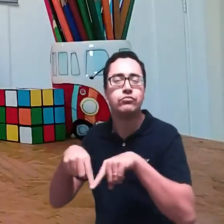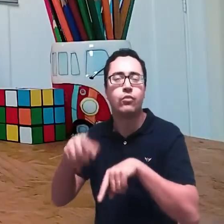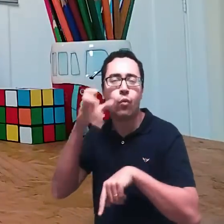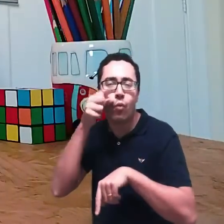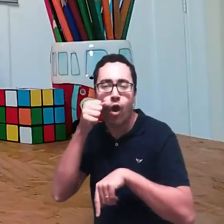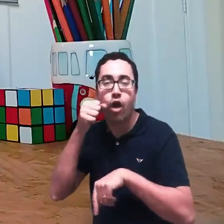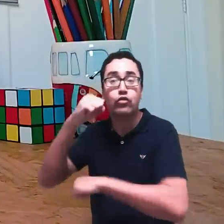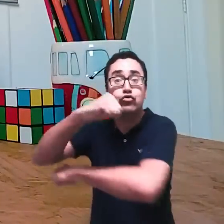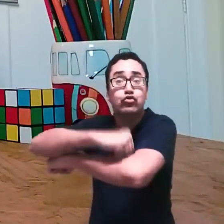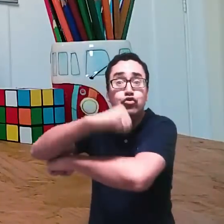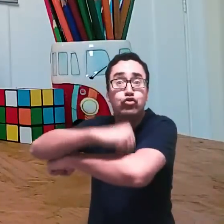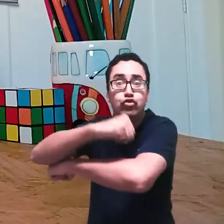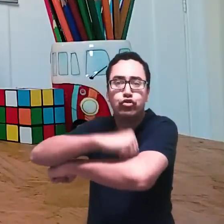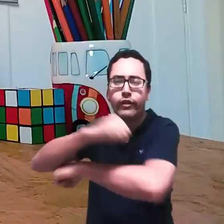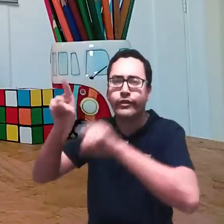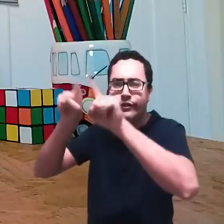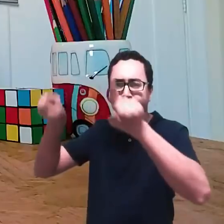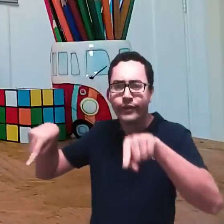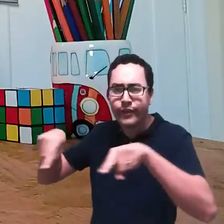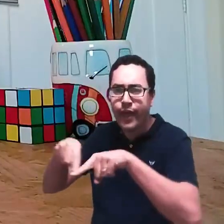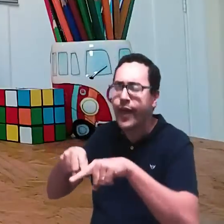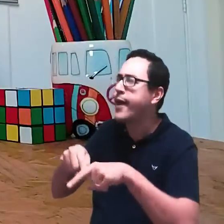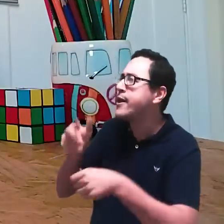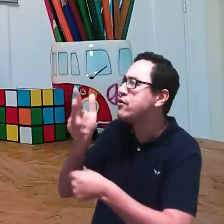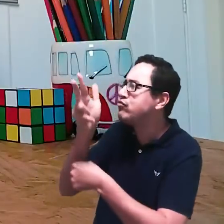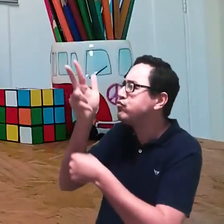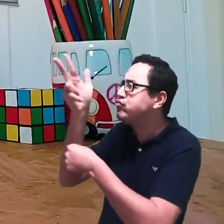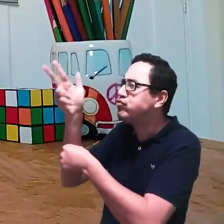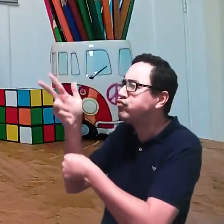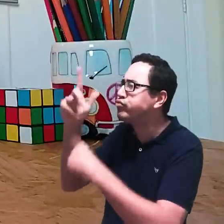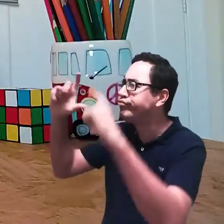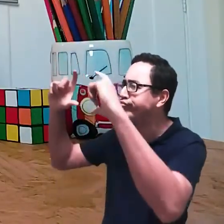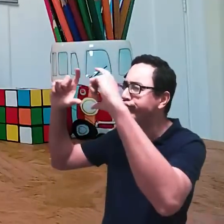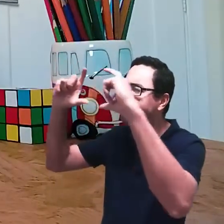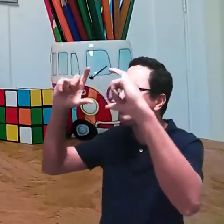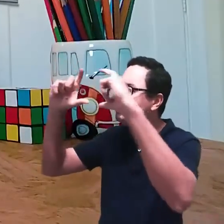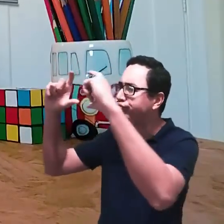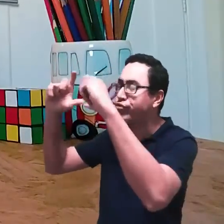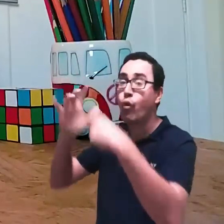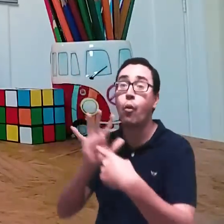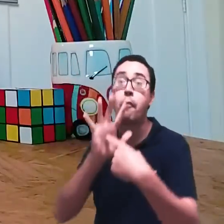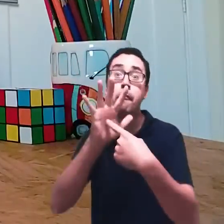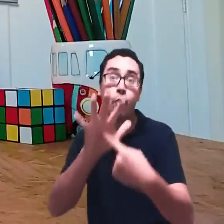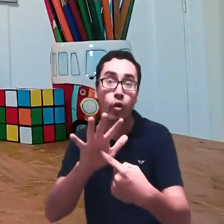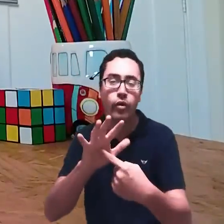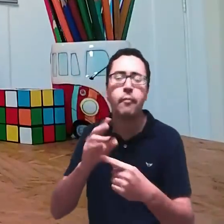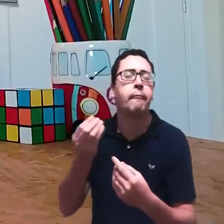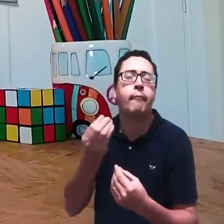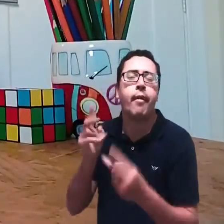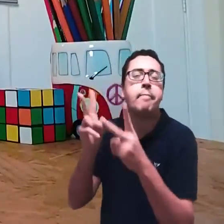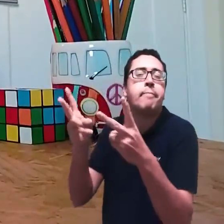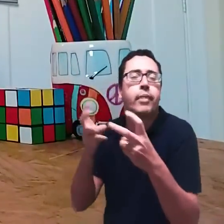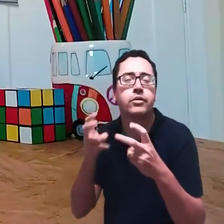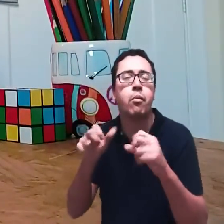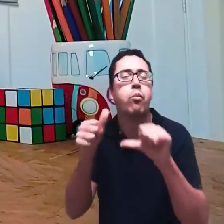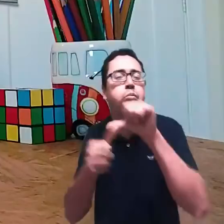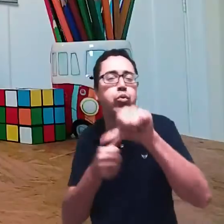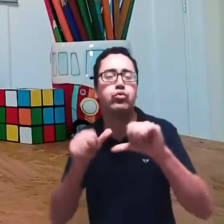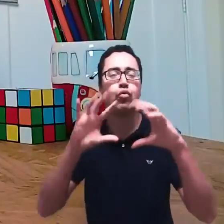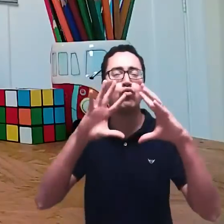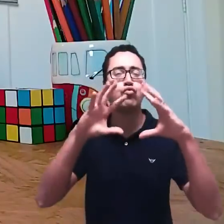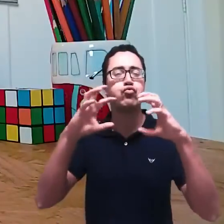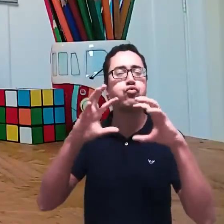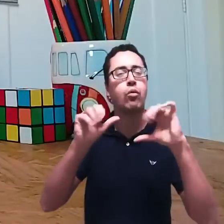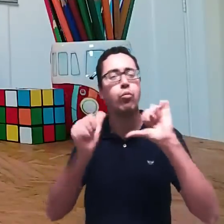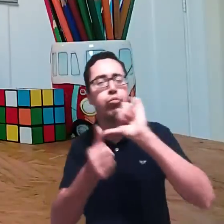gravei imagens do céu para vocês. Para a gente ver as mudanças das